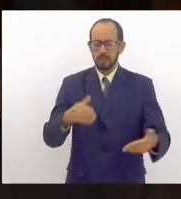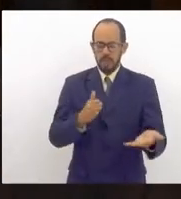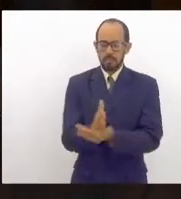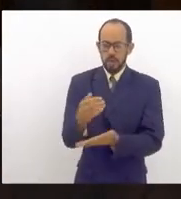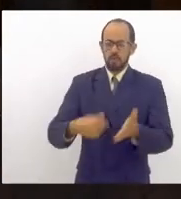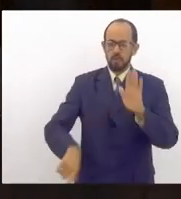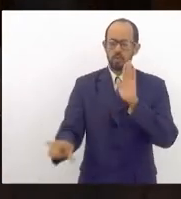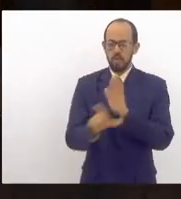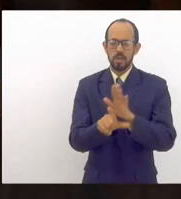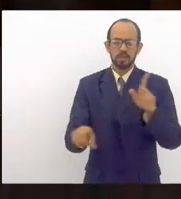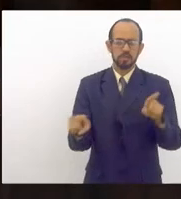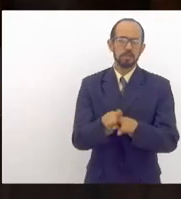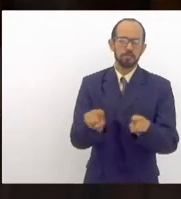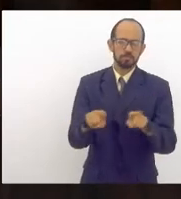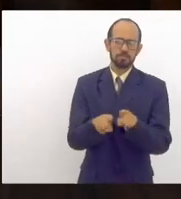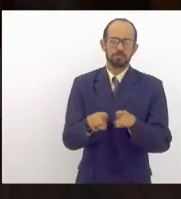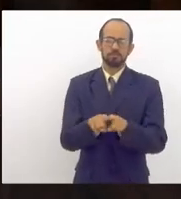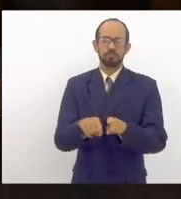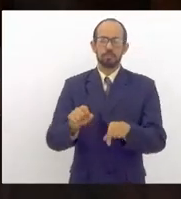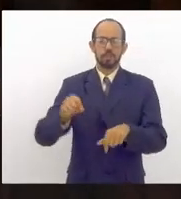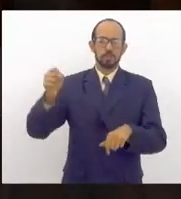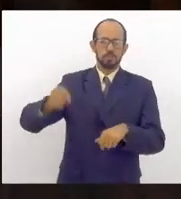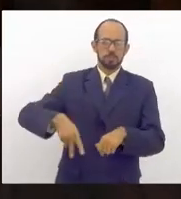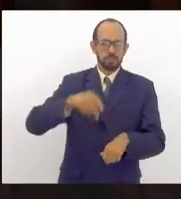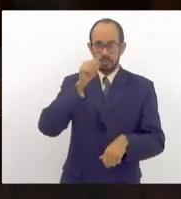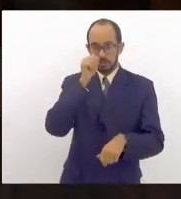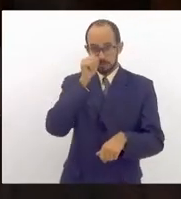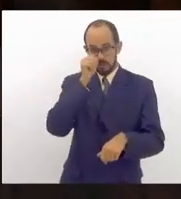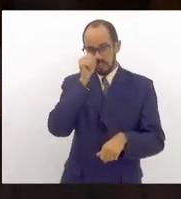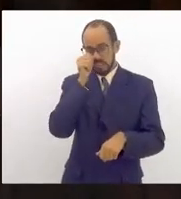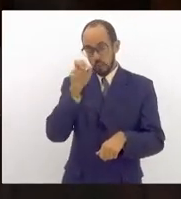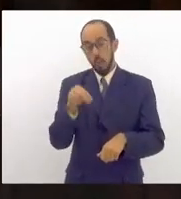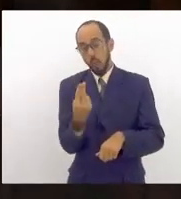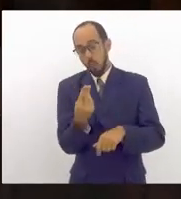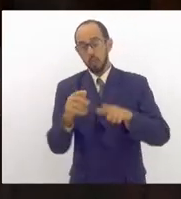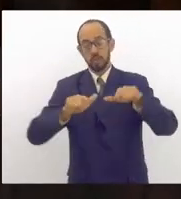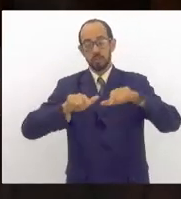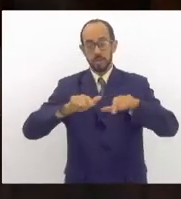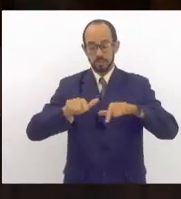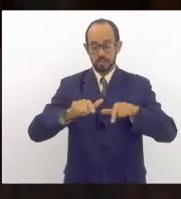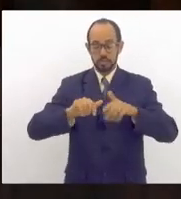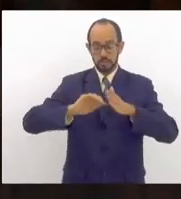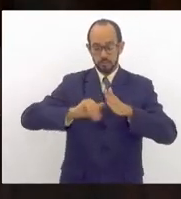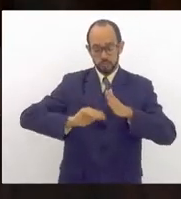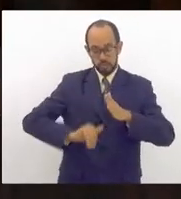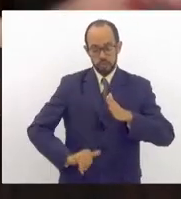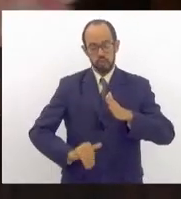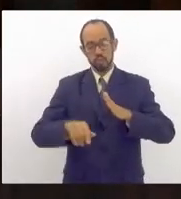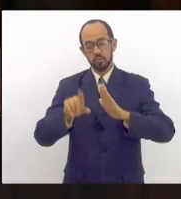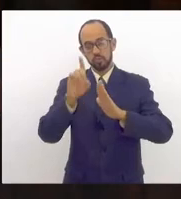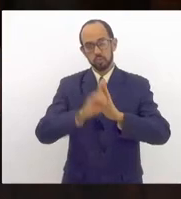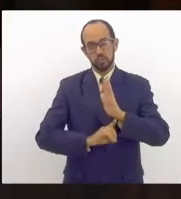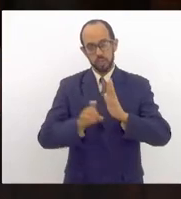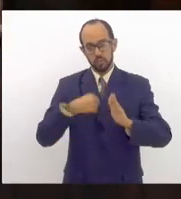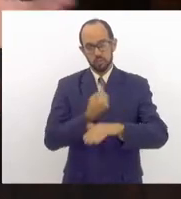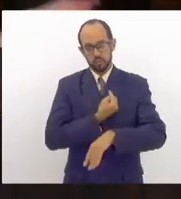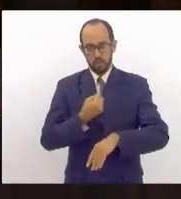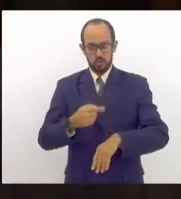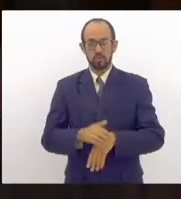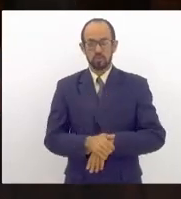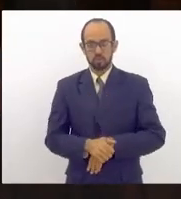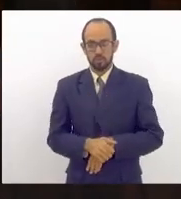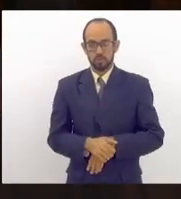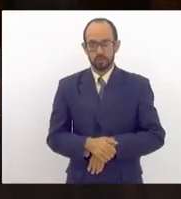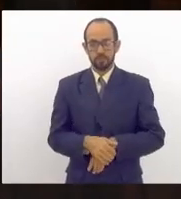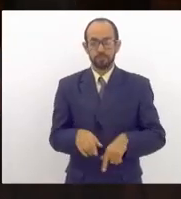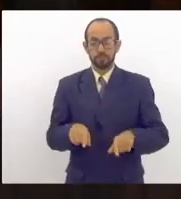legislações tanto previdenciárias quanto trabalhistas que na verdade só retiram direitos da classe trabalhadora e de